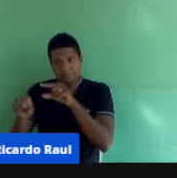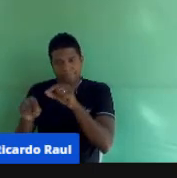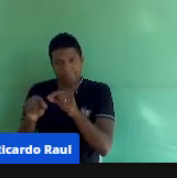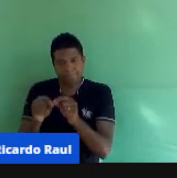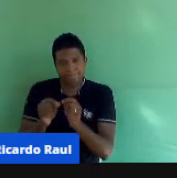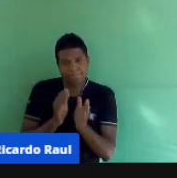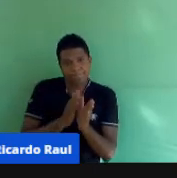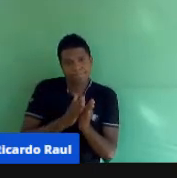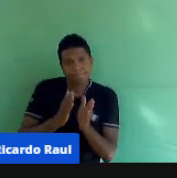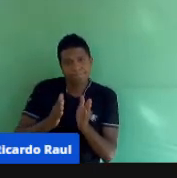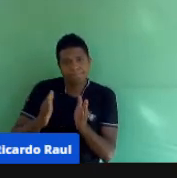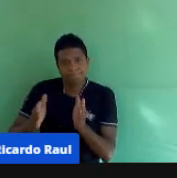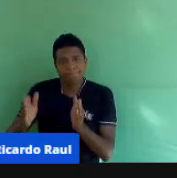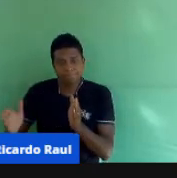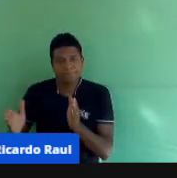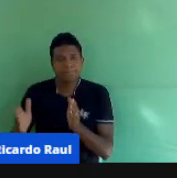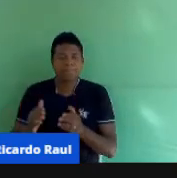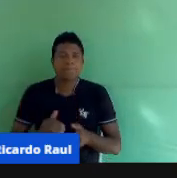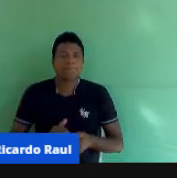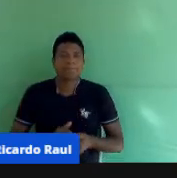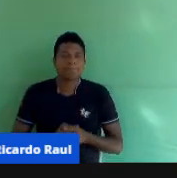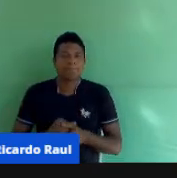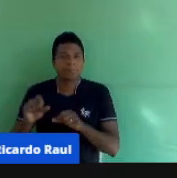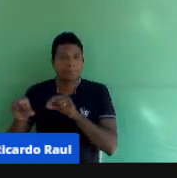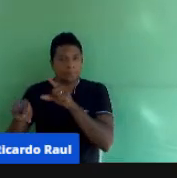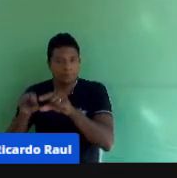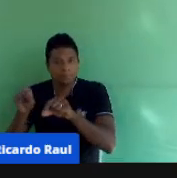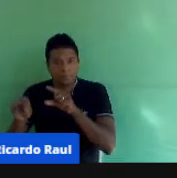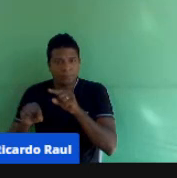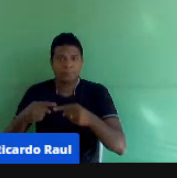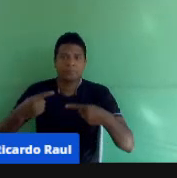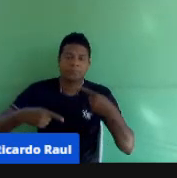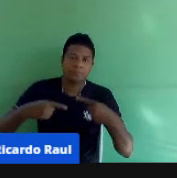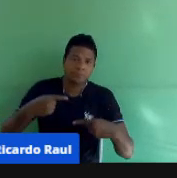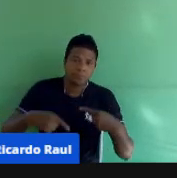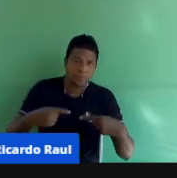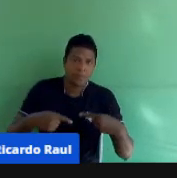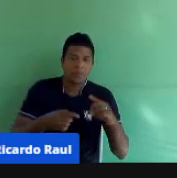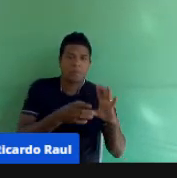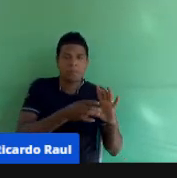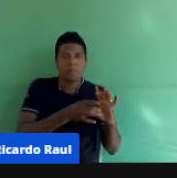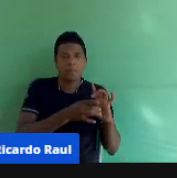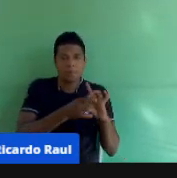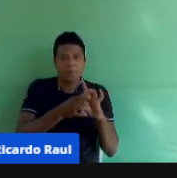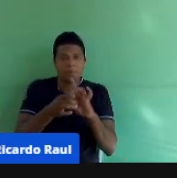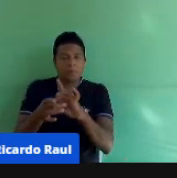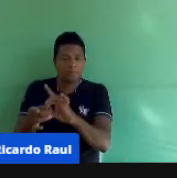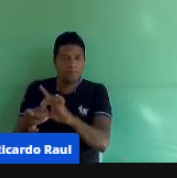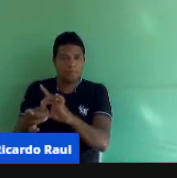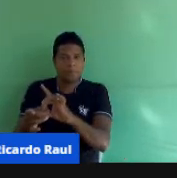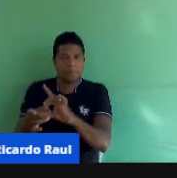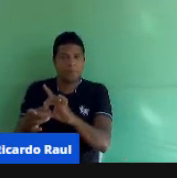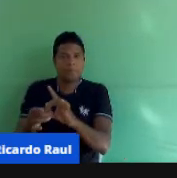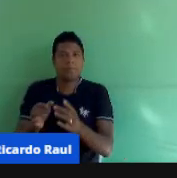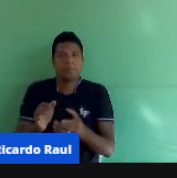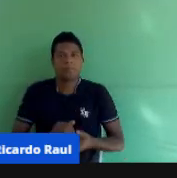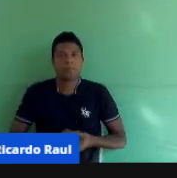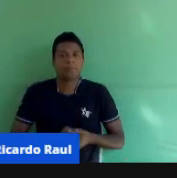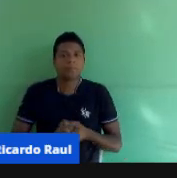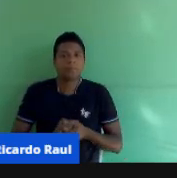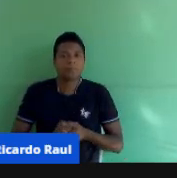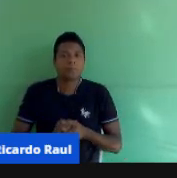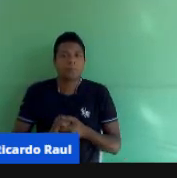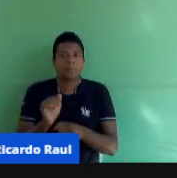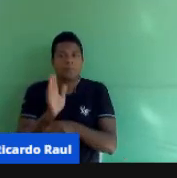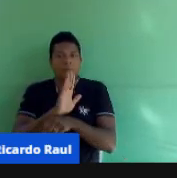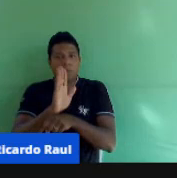vamos avançar nesse sentido de seleção, de debate, de contextualização para a gente explorar aquele potencial dos filmes a